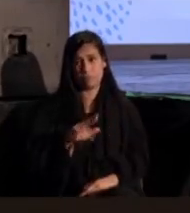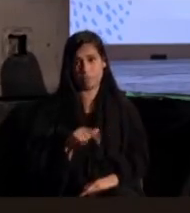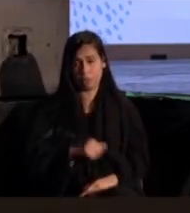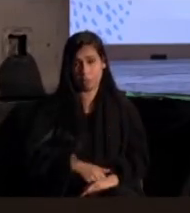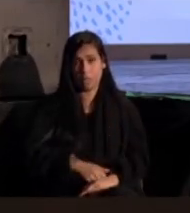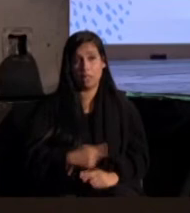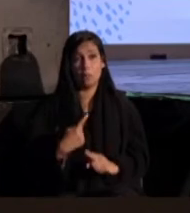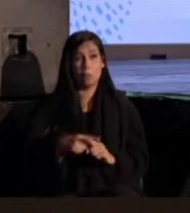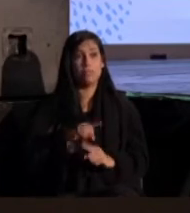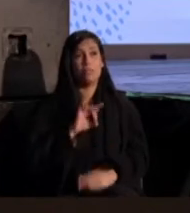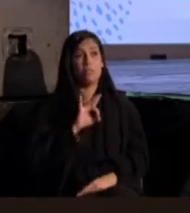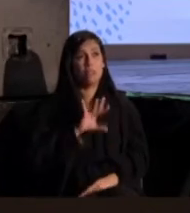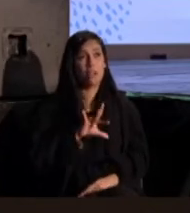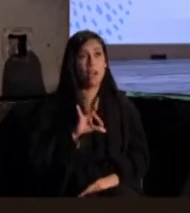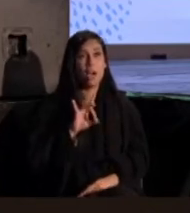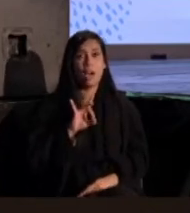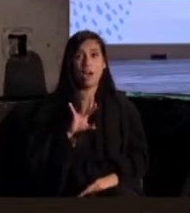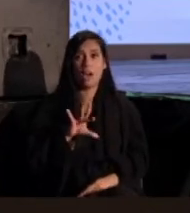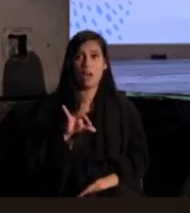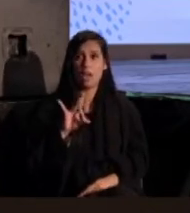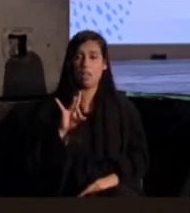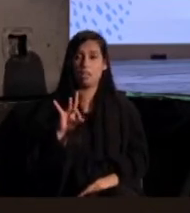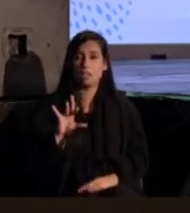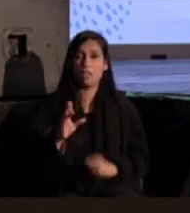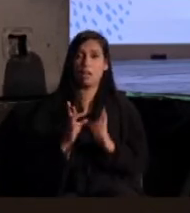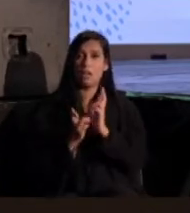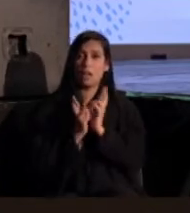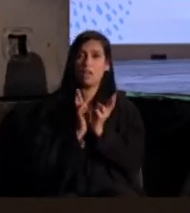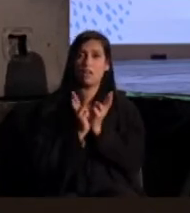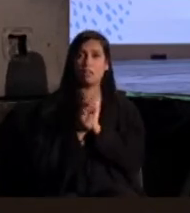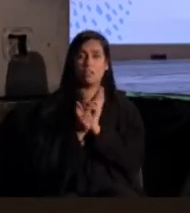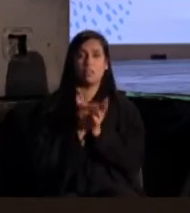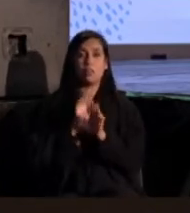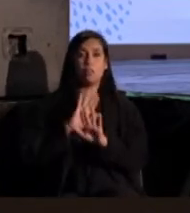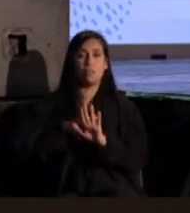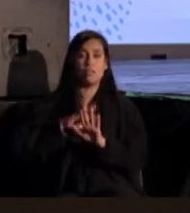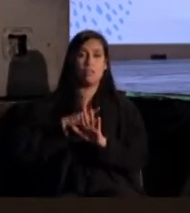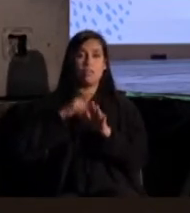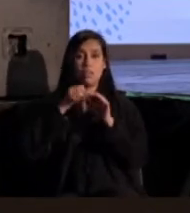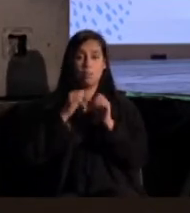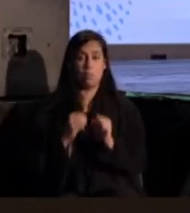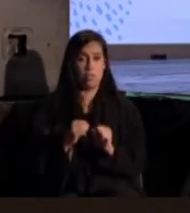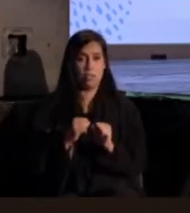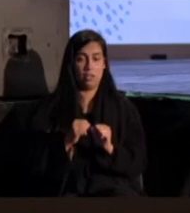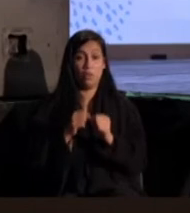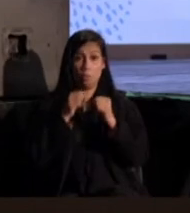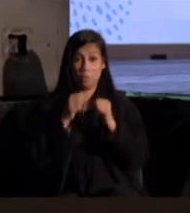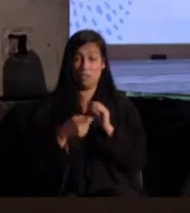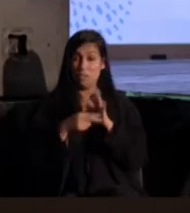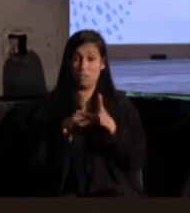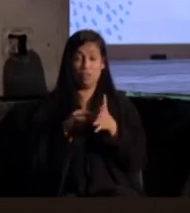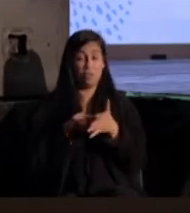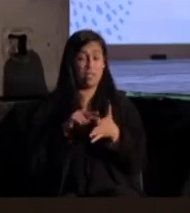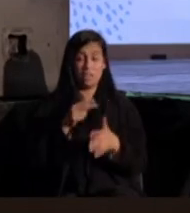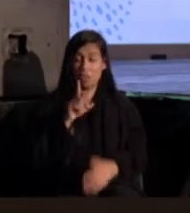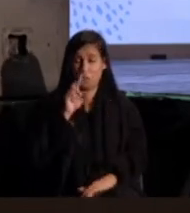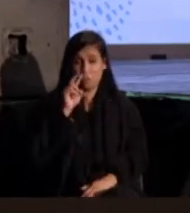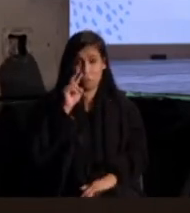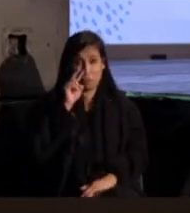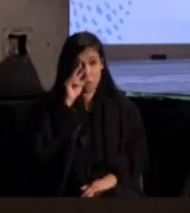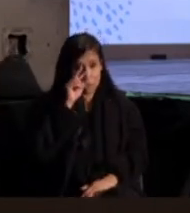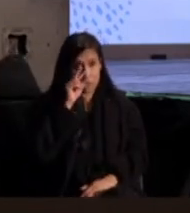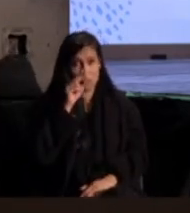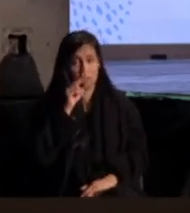estão sempre marcadas pelo poder. O poder, ele produz, é uma relação de força que ela produz, que